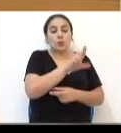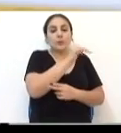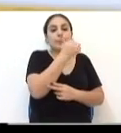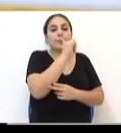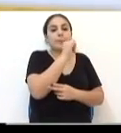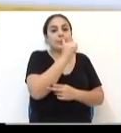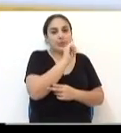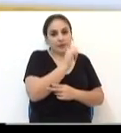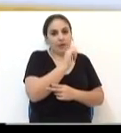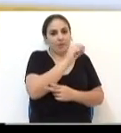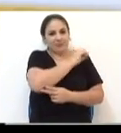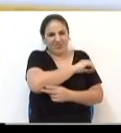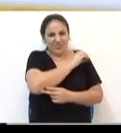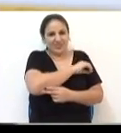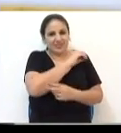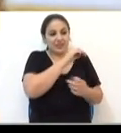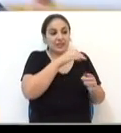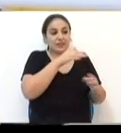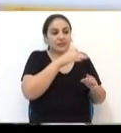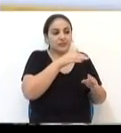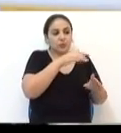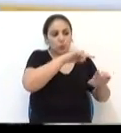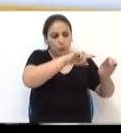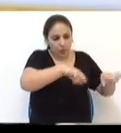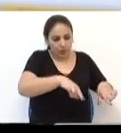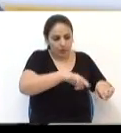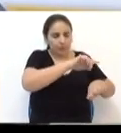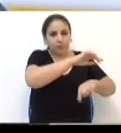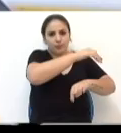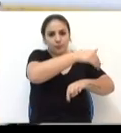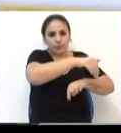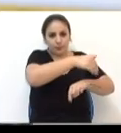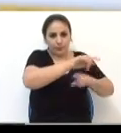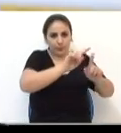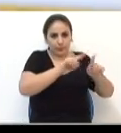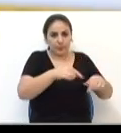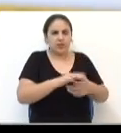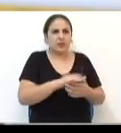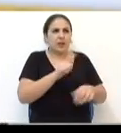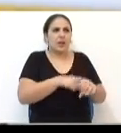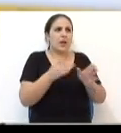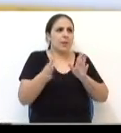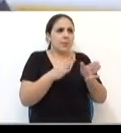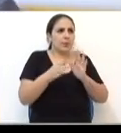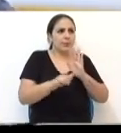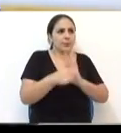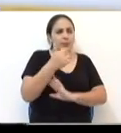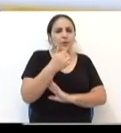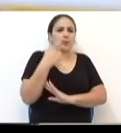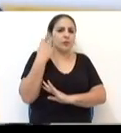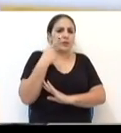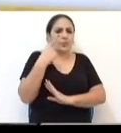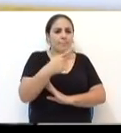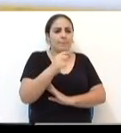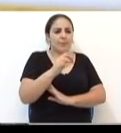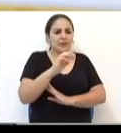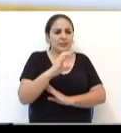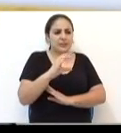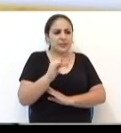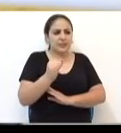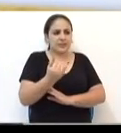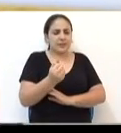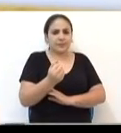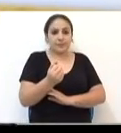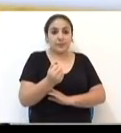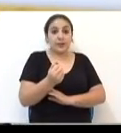consumo de bebida alcoólica em vias públicas, na época levantado pelo vereador Patrick. Depois houve outros vereadores